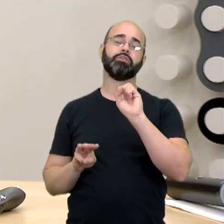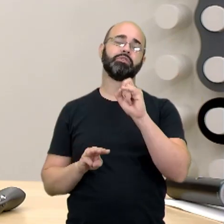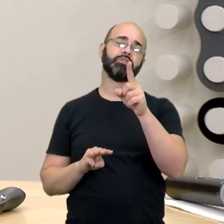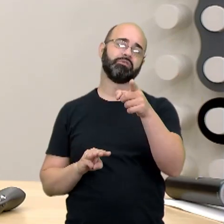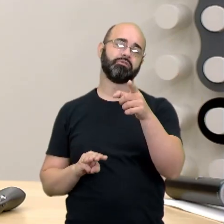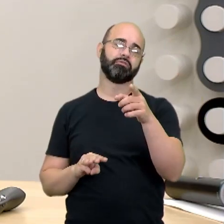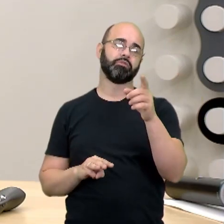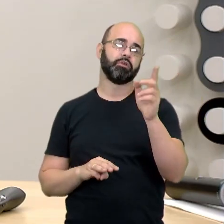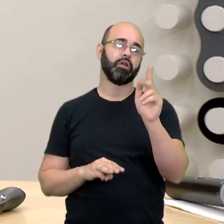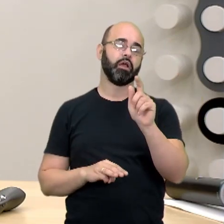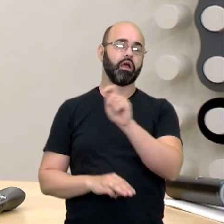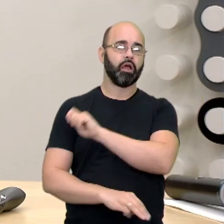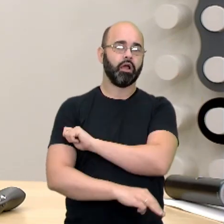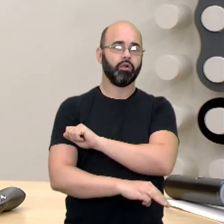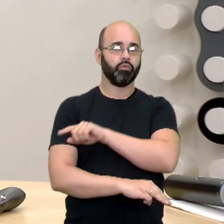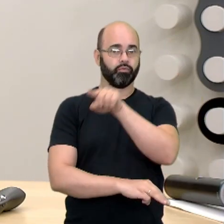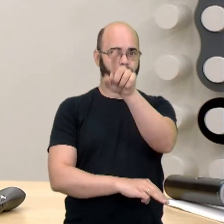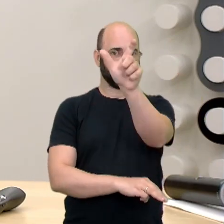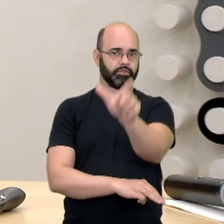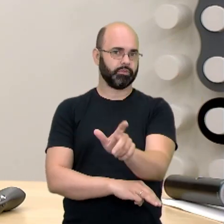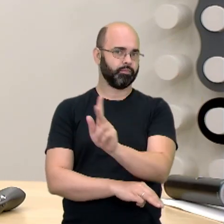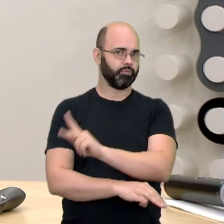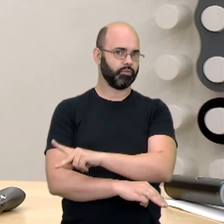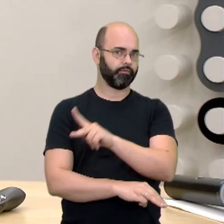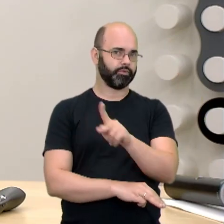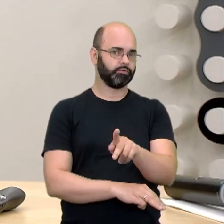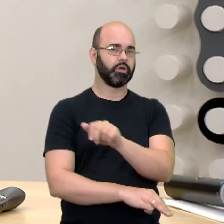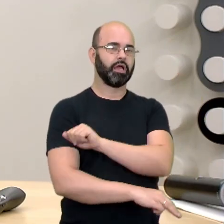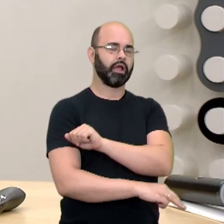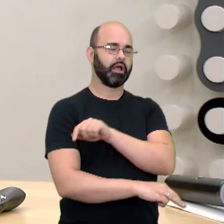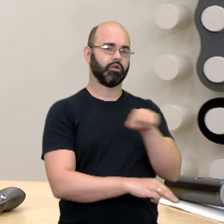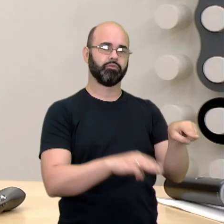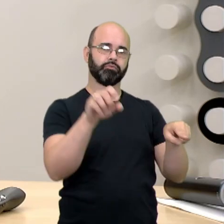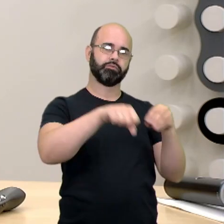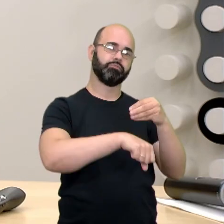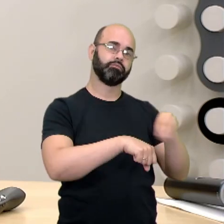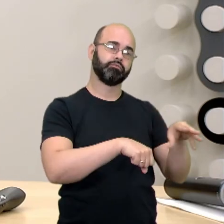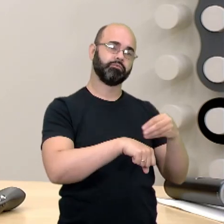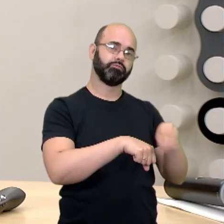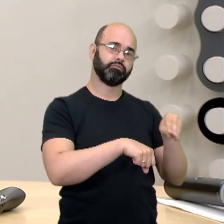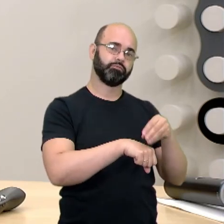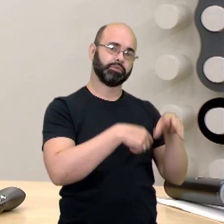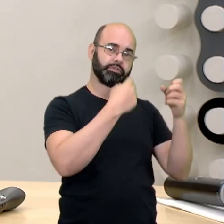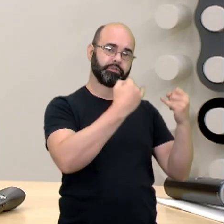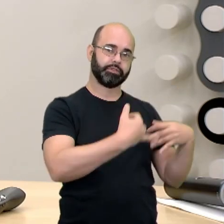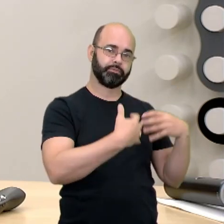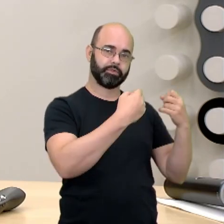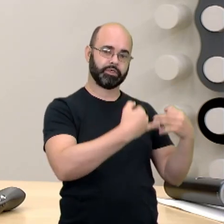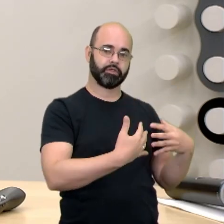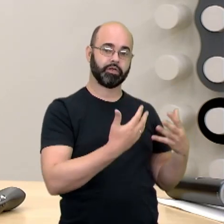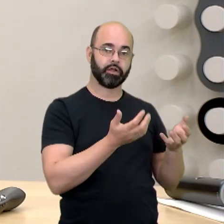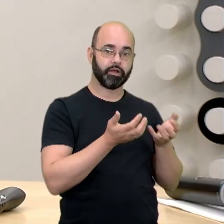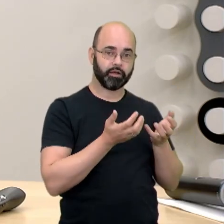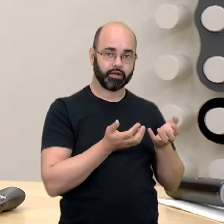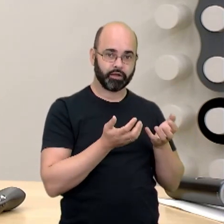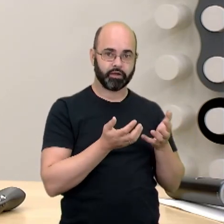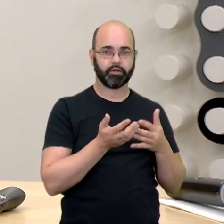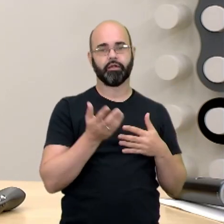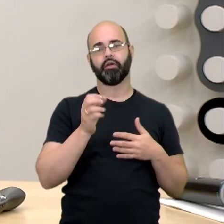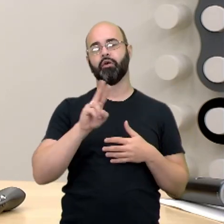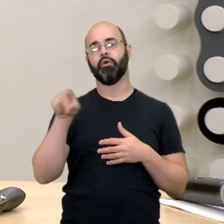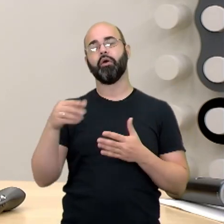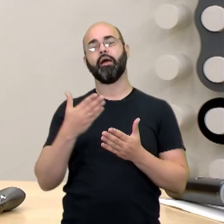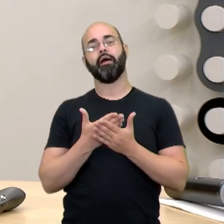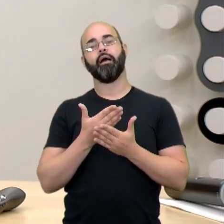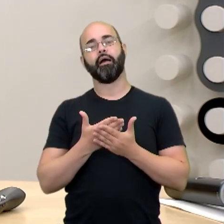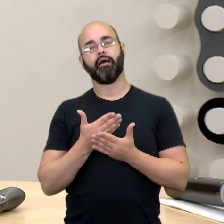alunos, ou os próprios alunos para fazerem as pesquisas daquelas atividades que foram aí sugeridas aí durante as aulas, né, que